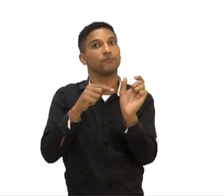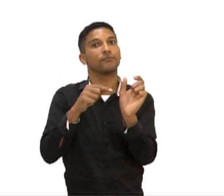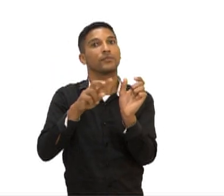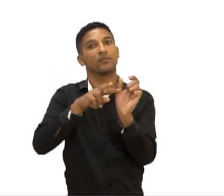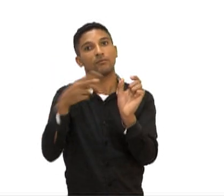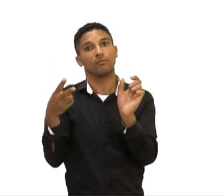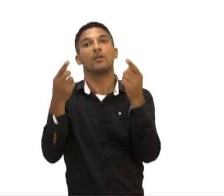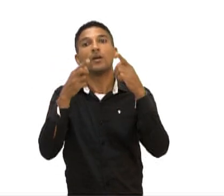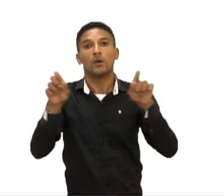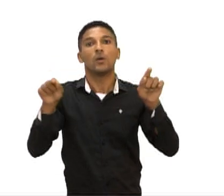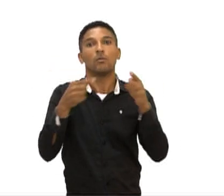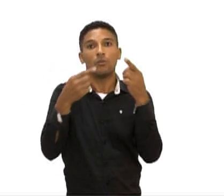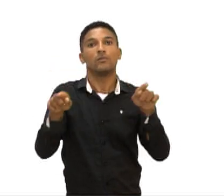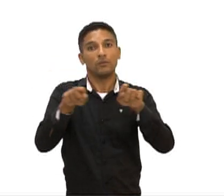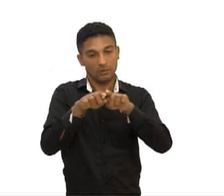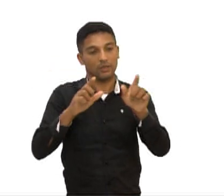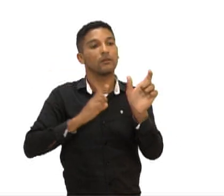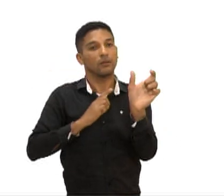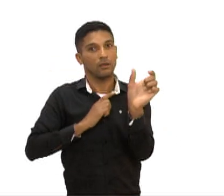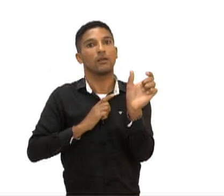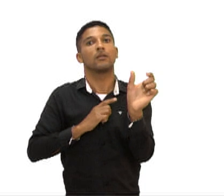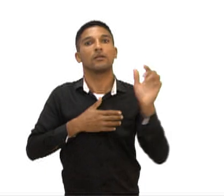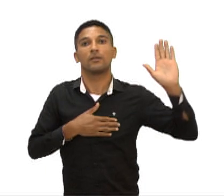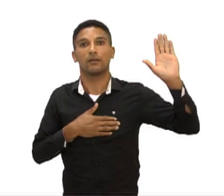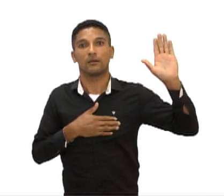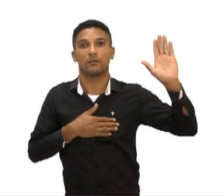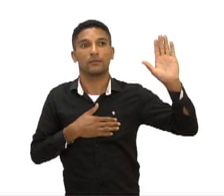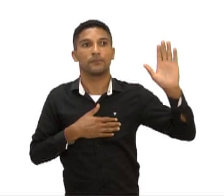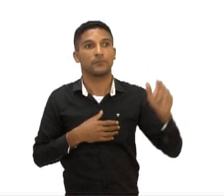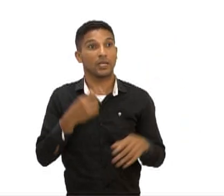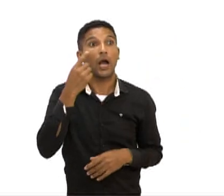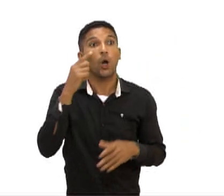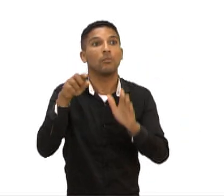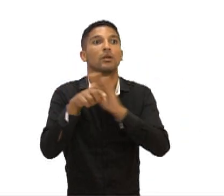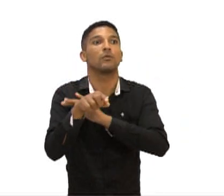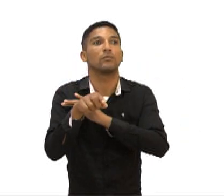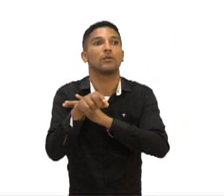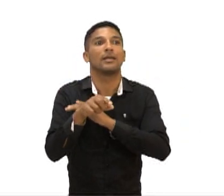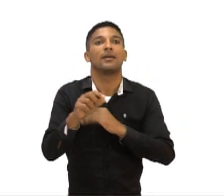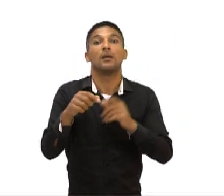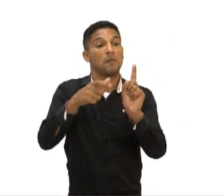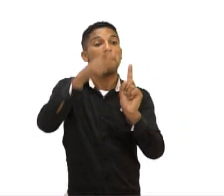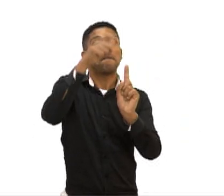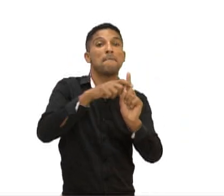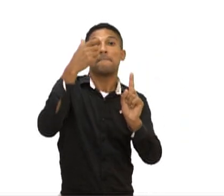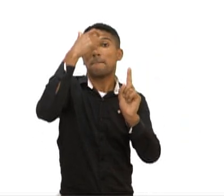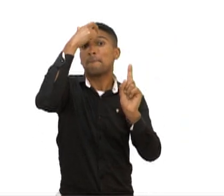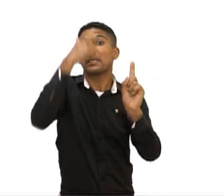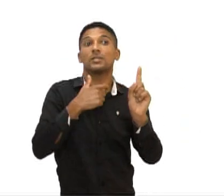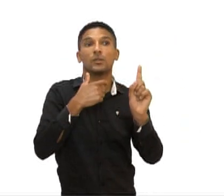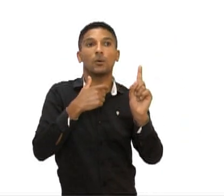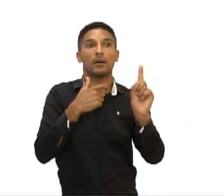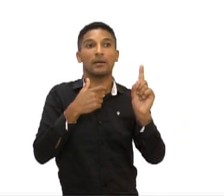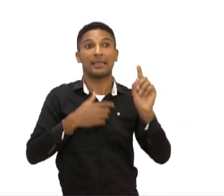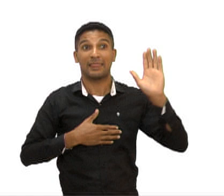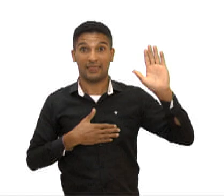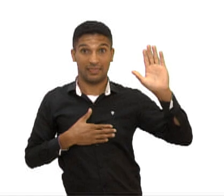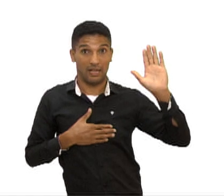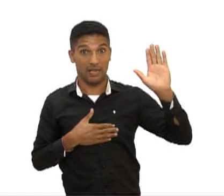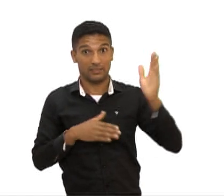Quem dança ou canta samba é o quê? Alternativa A, sambeiro. Alternativa